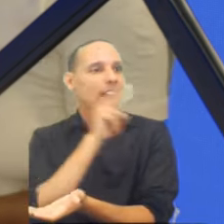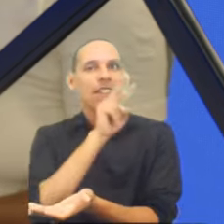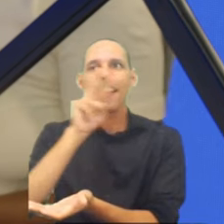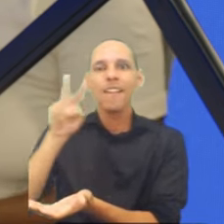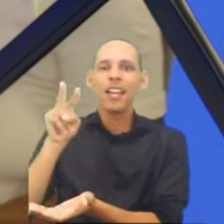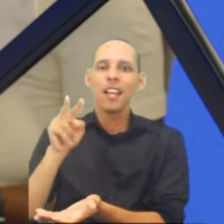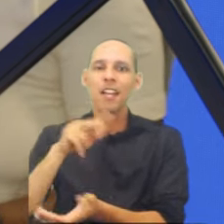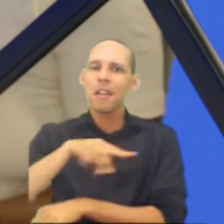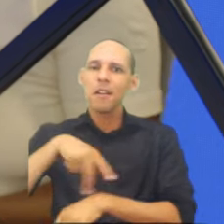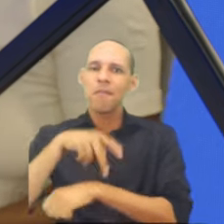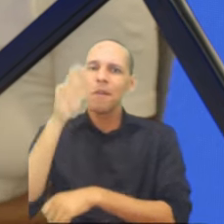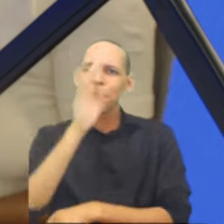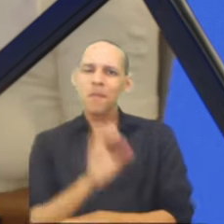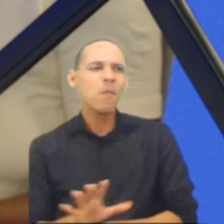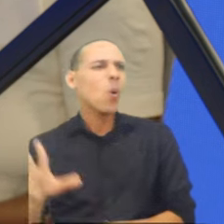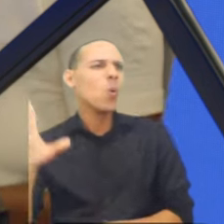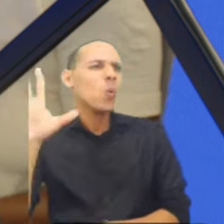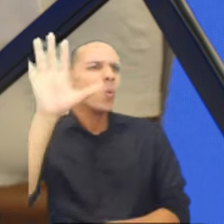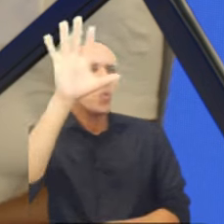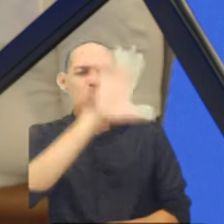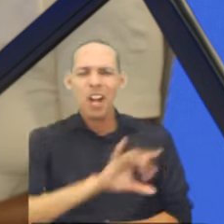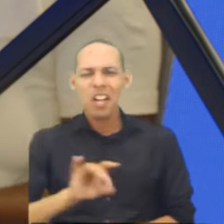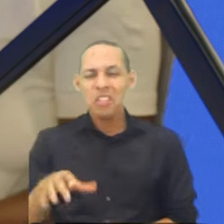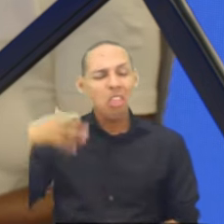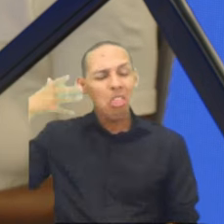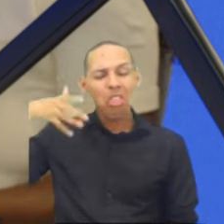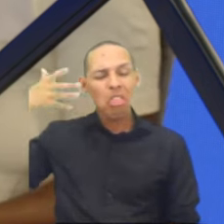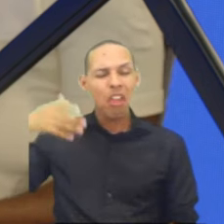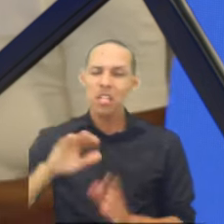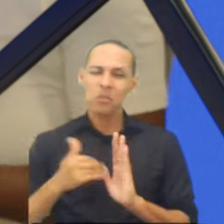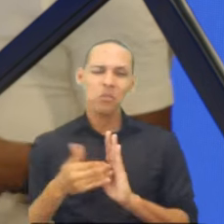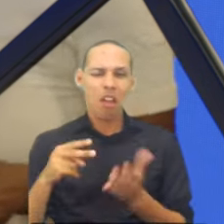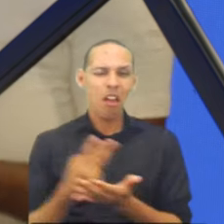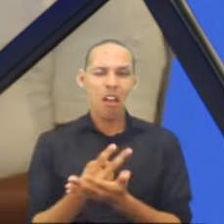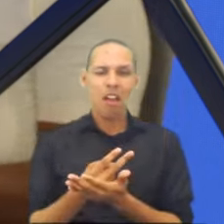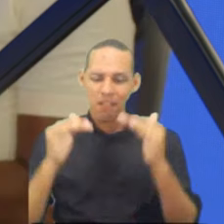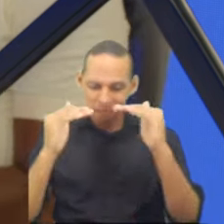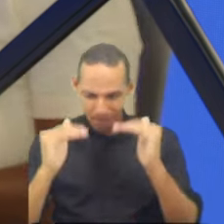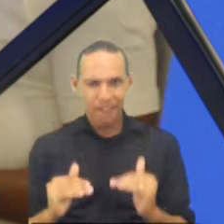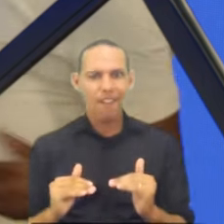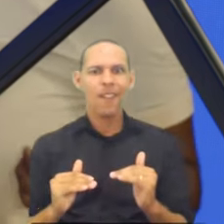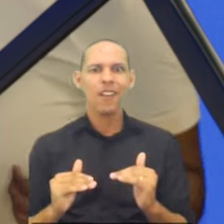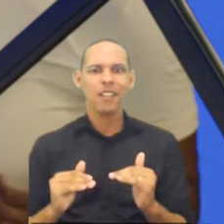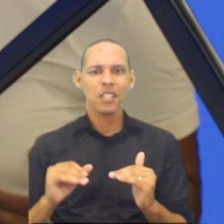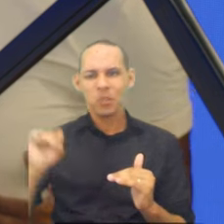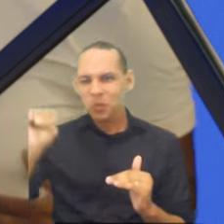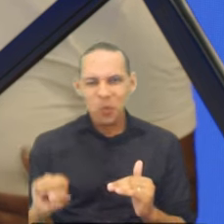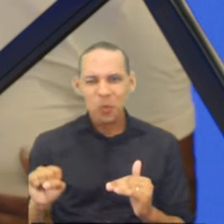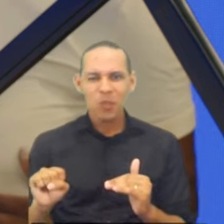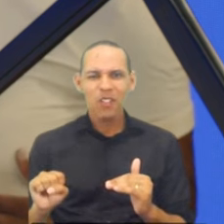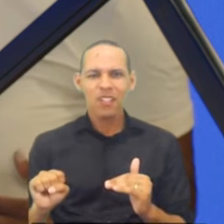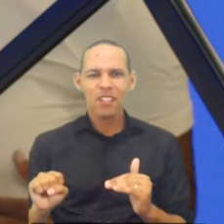dá essa visibilidade eu moro num país de dimensão Continental gente não dá para poder a gente continuar com esse discursinho de que tudo só acontece daqui para